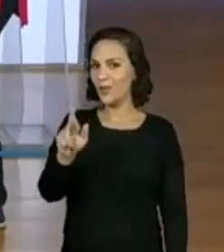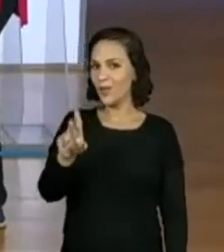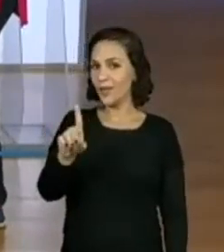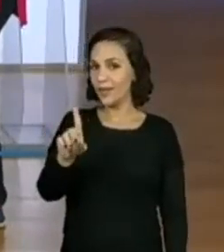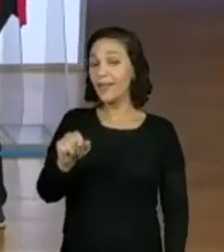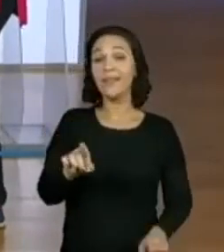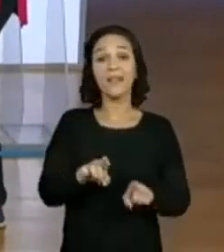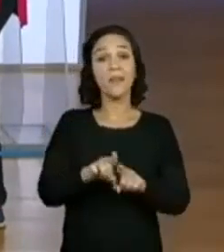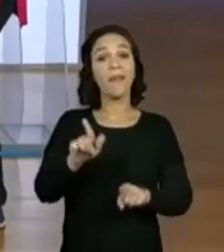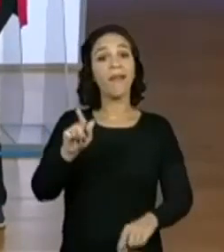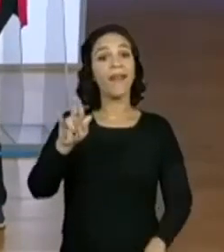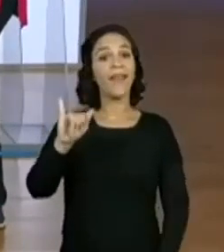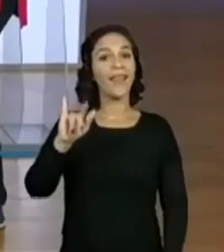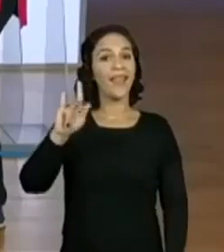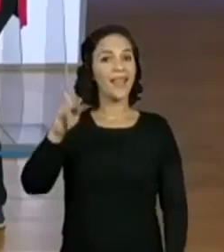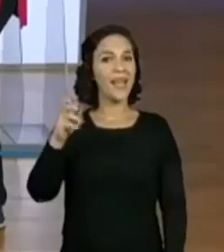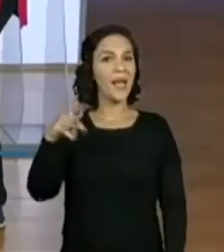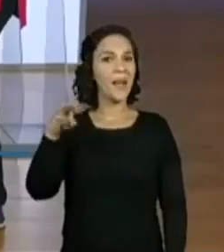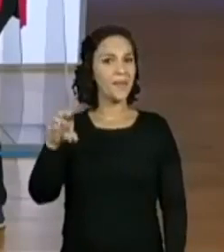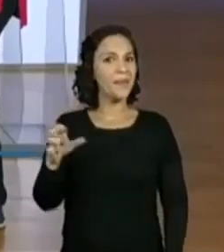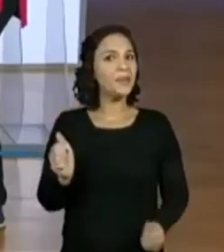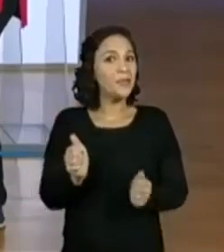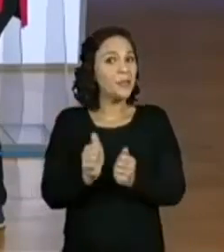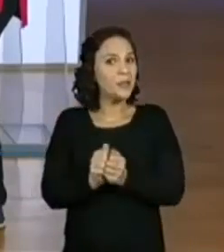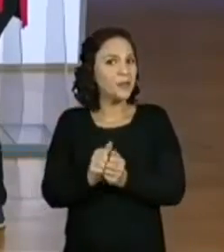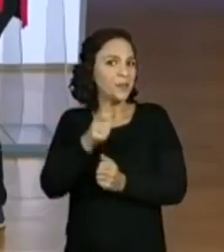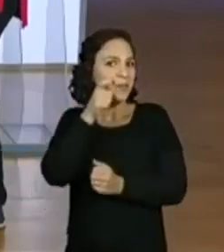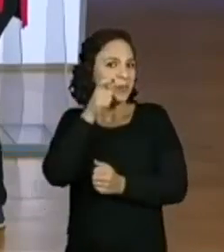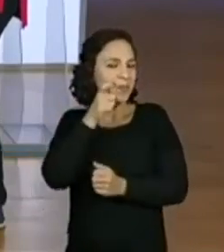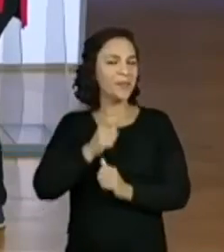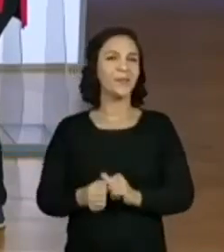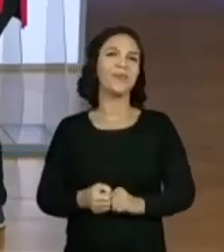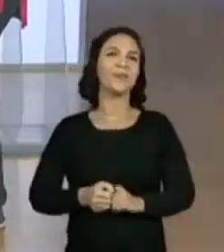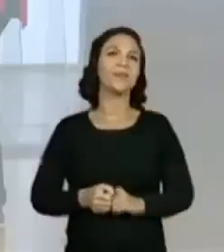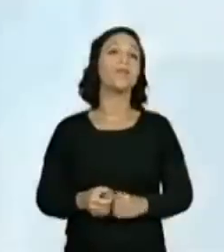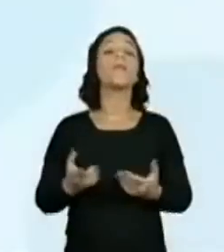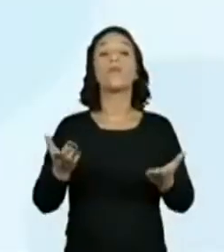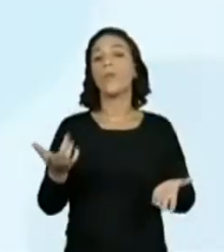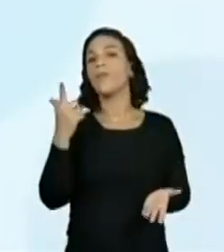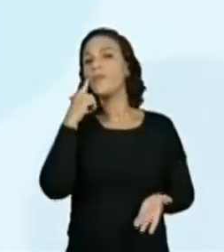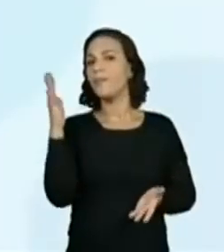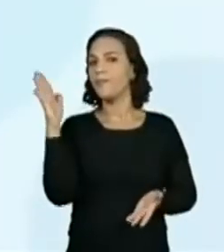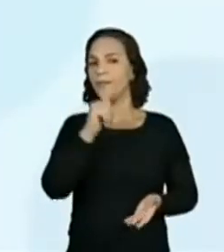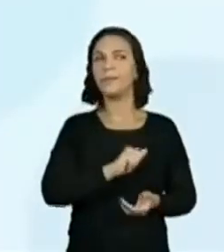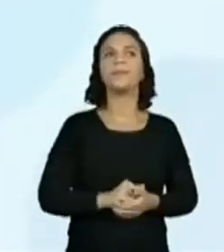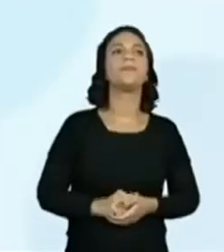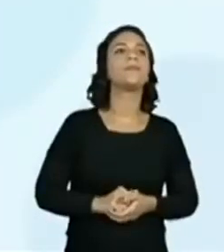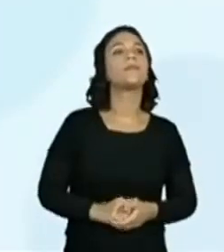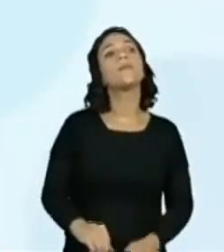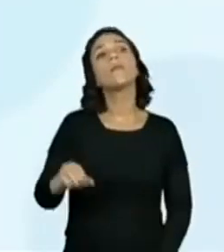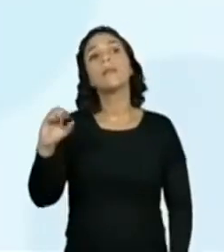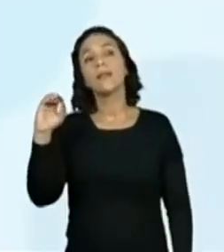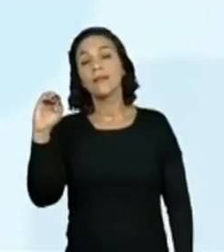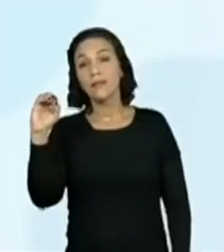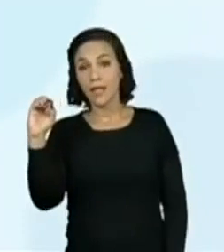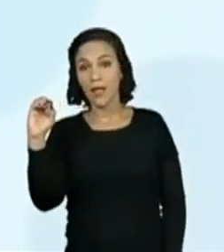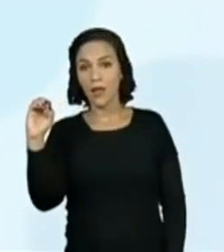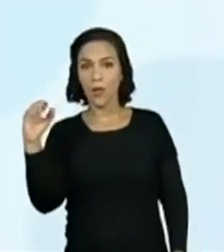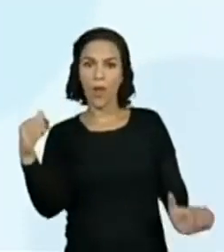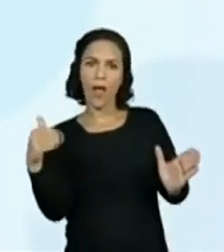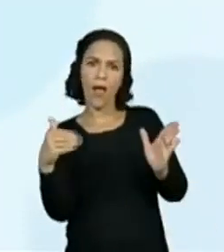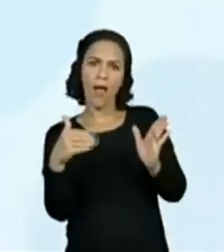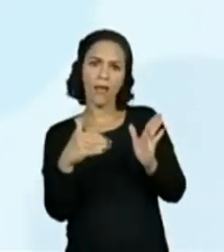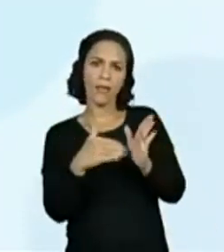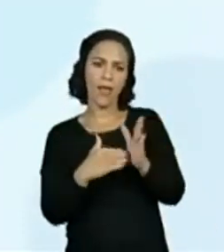mais um pouquinho aí sobre esse quadro numérico? Nós vimos que ele começa com 0, o último número é o 100, portanto, o 100